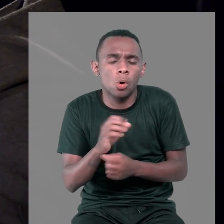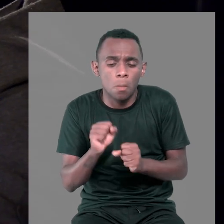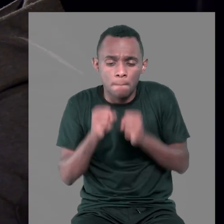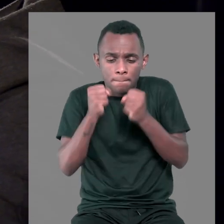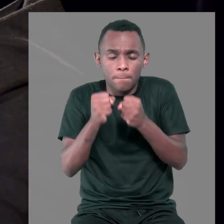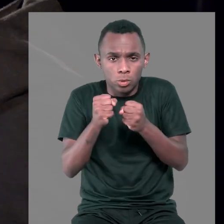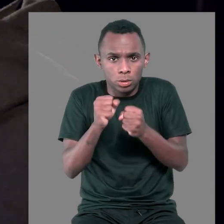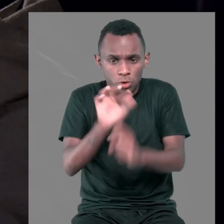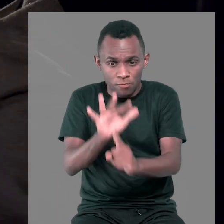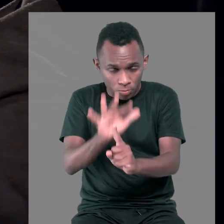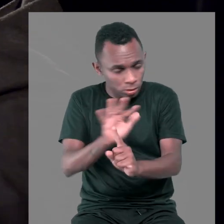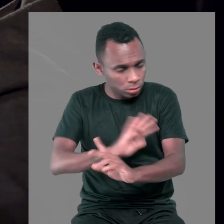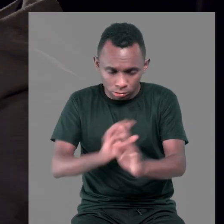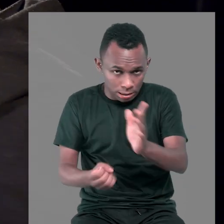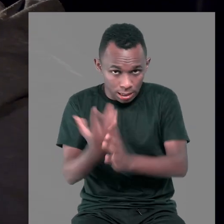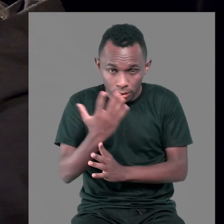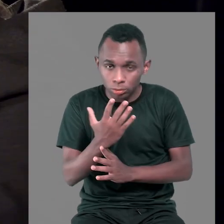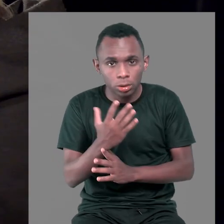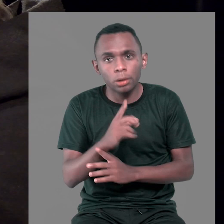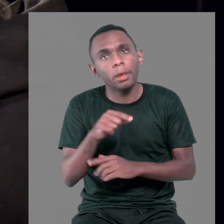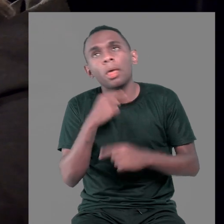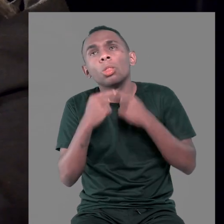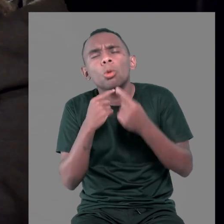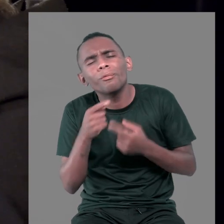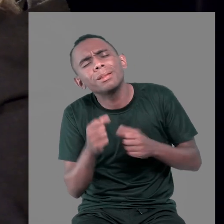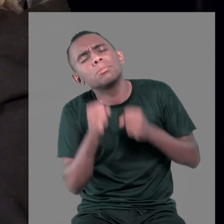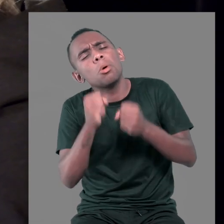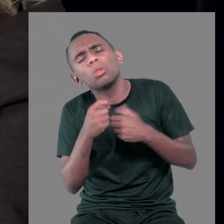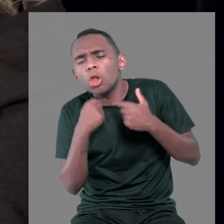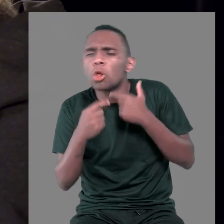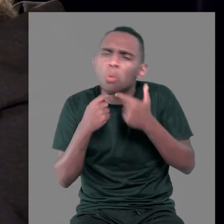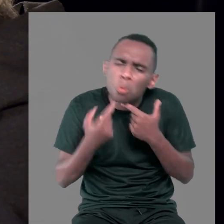A democracia moderna também é um regime no qual